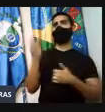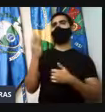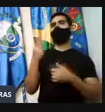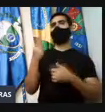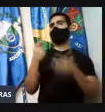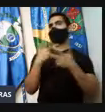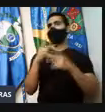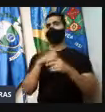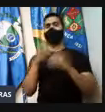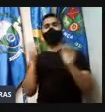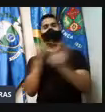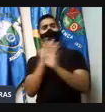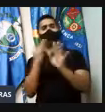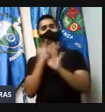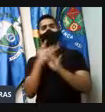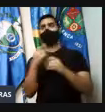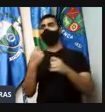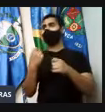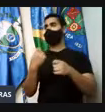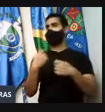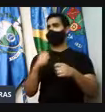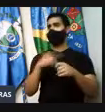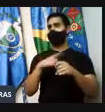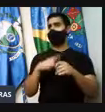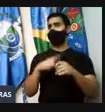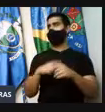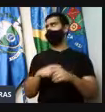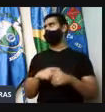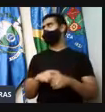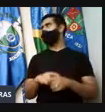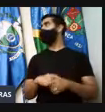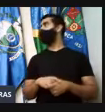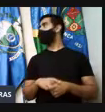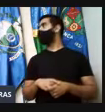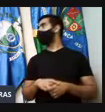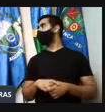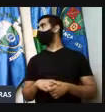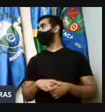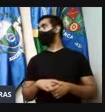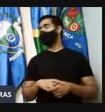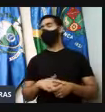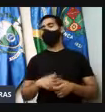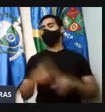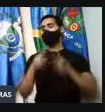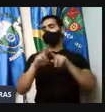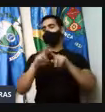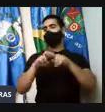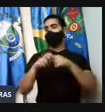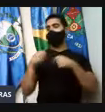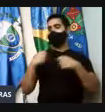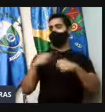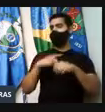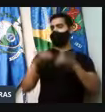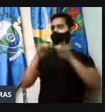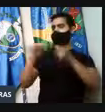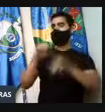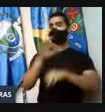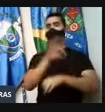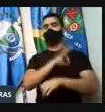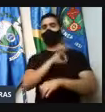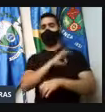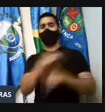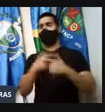aglomeração, é importante que, além das pessoas terem consciência, a Guarda Municipal, a polícia sejam acionadas, né, para que